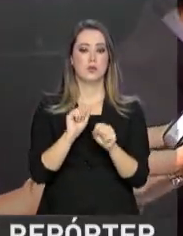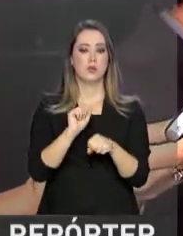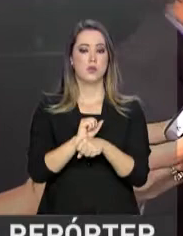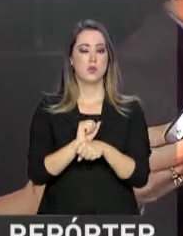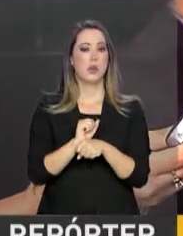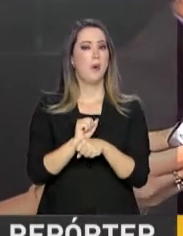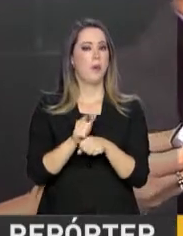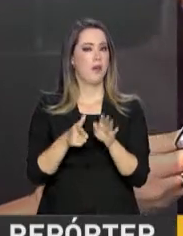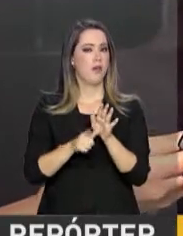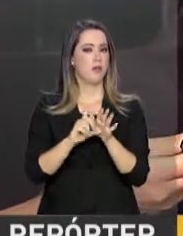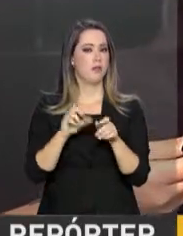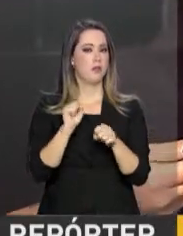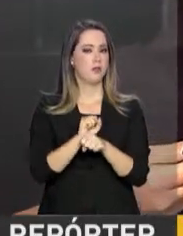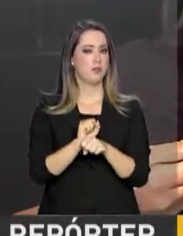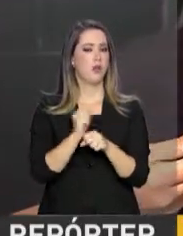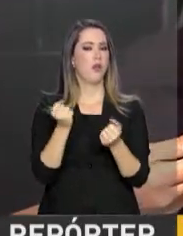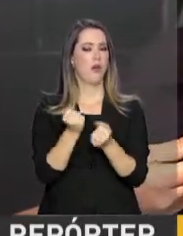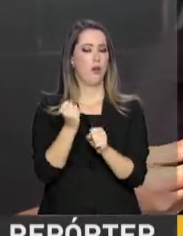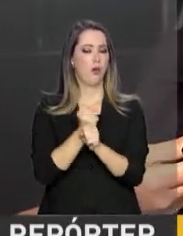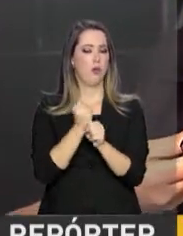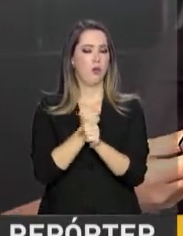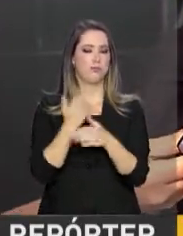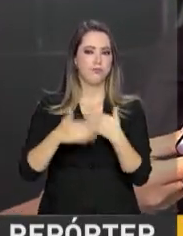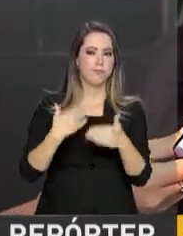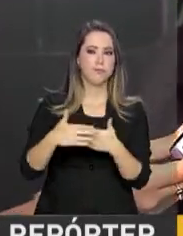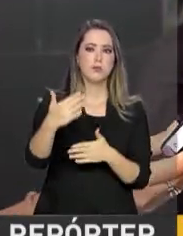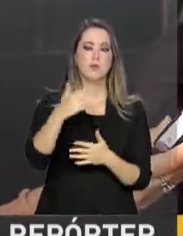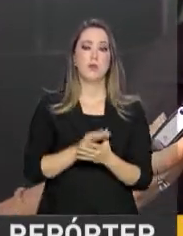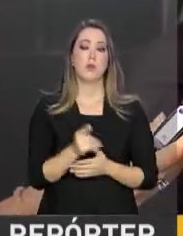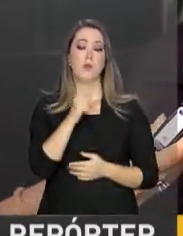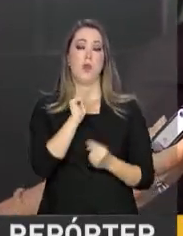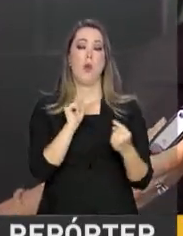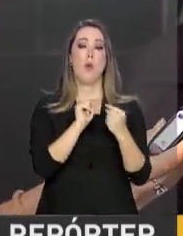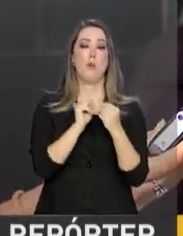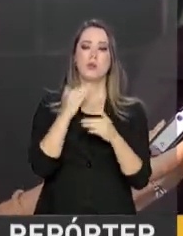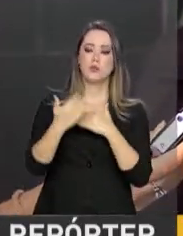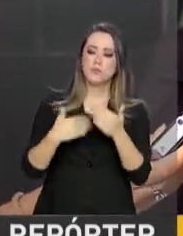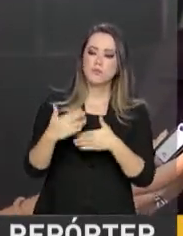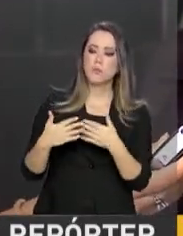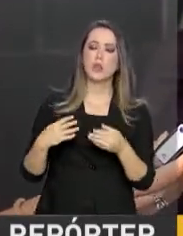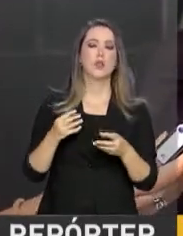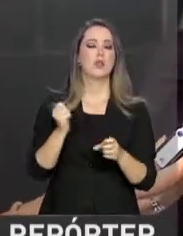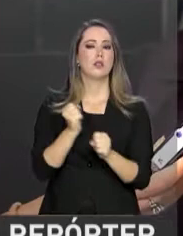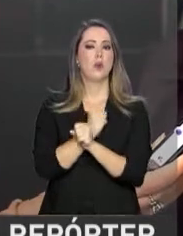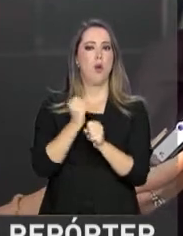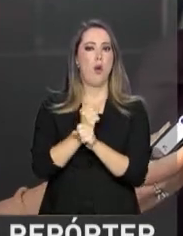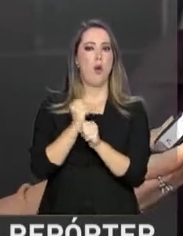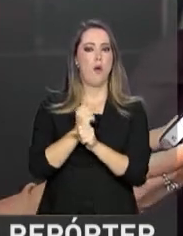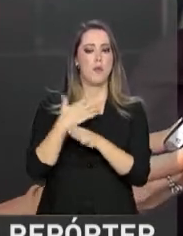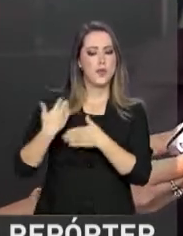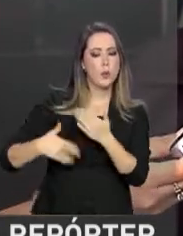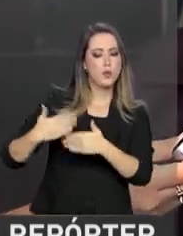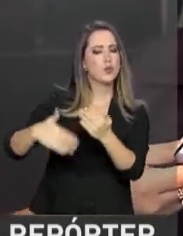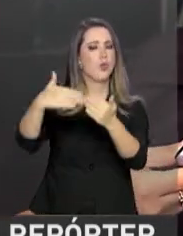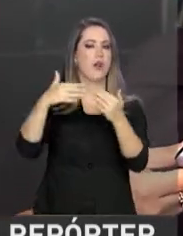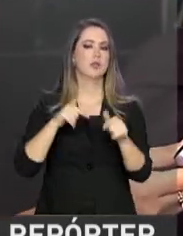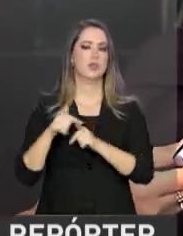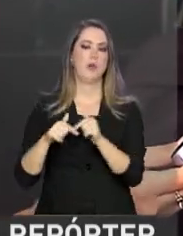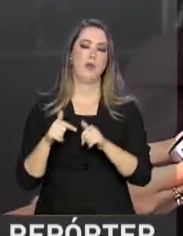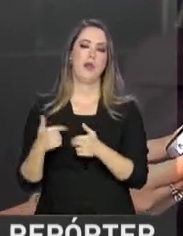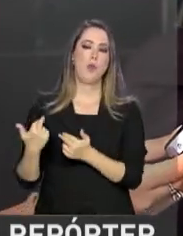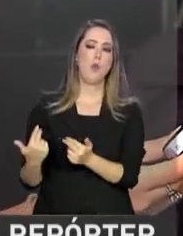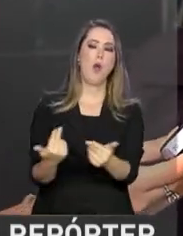bastante obras, né? Tem os programas do Avançar, tem os projetos de concessão, então a ideia é dar continuidade ao trabalho,